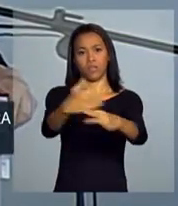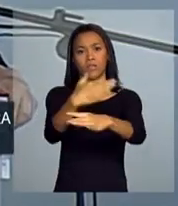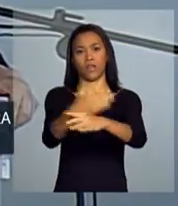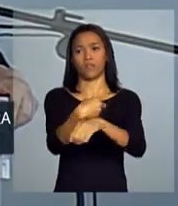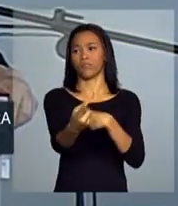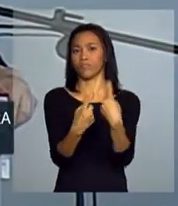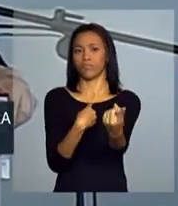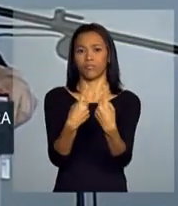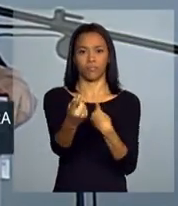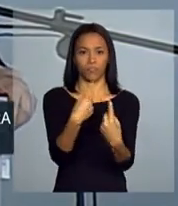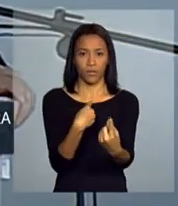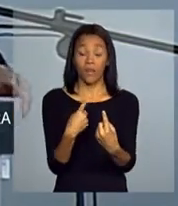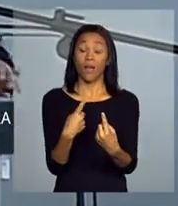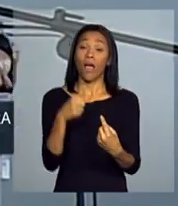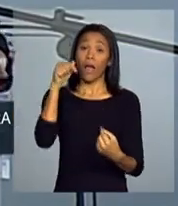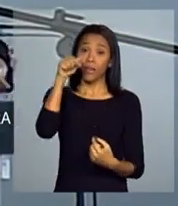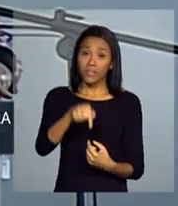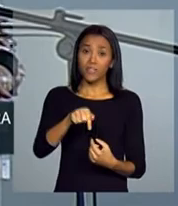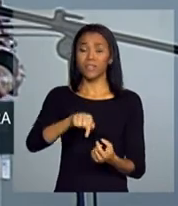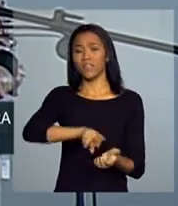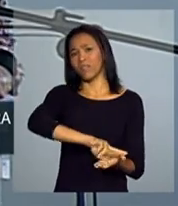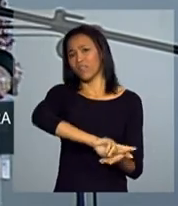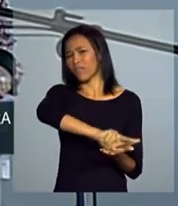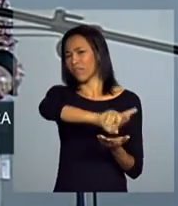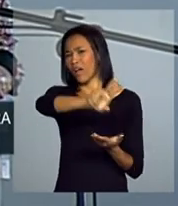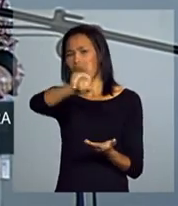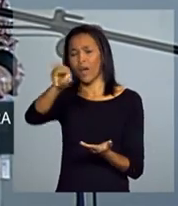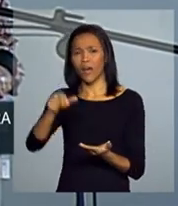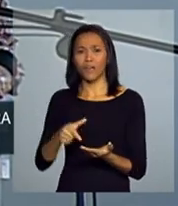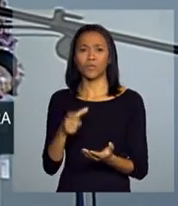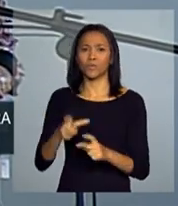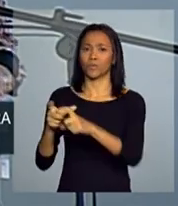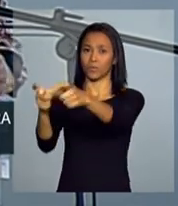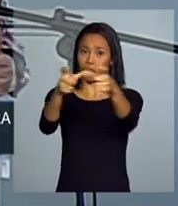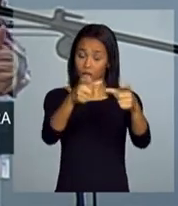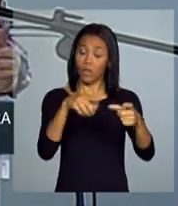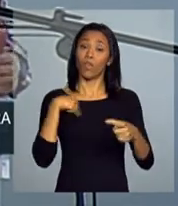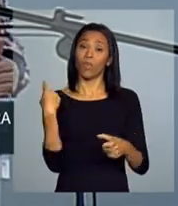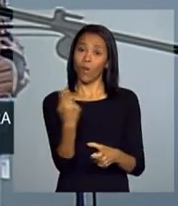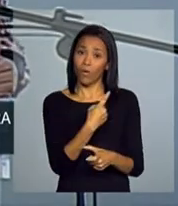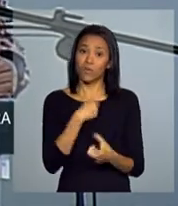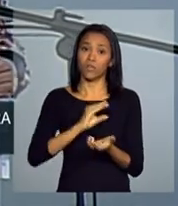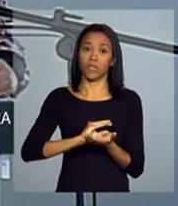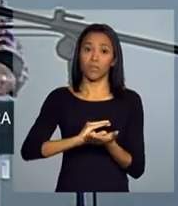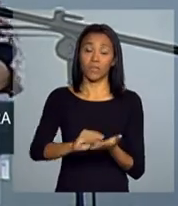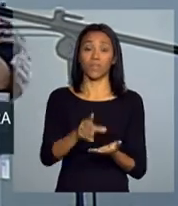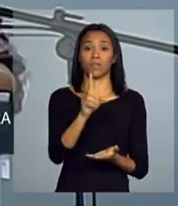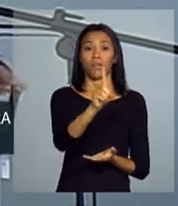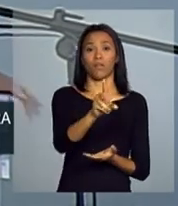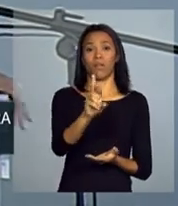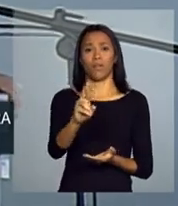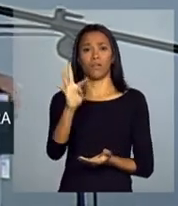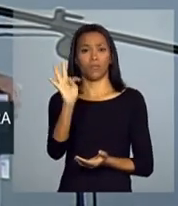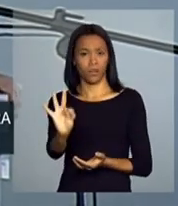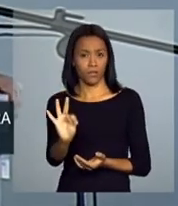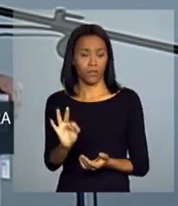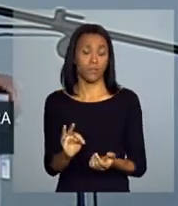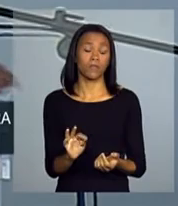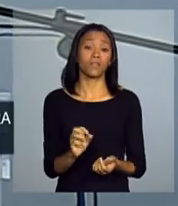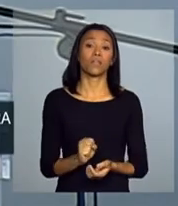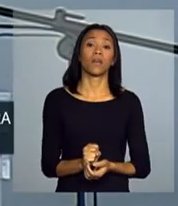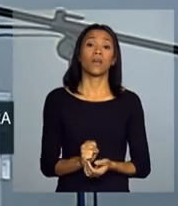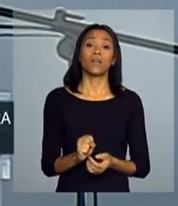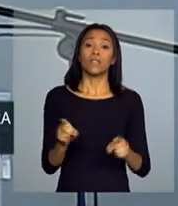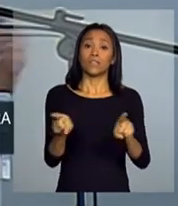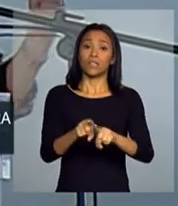e em várias regiões desse entorno, nós temos investido em BRTs, nós temos